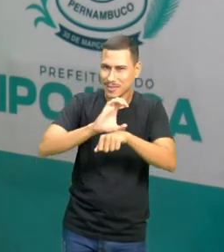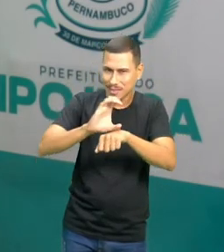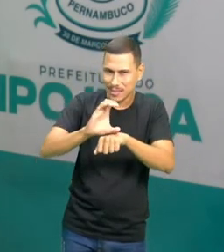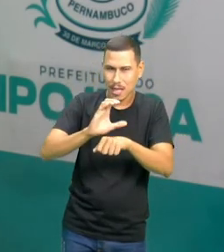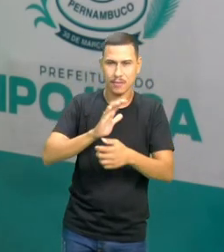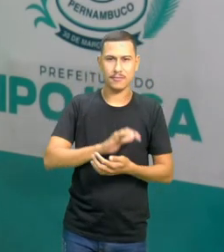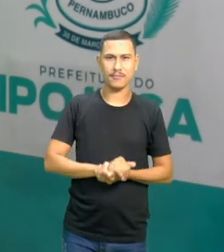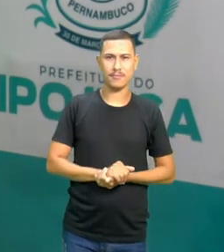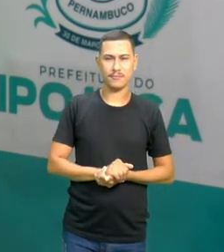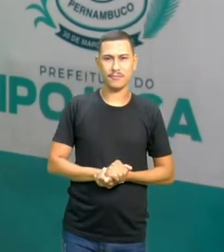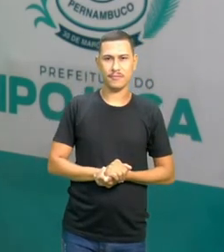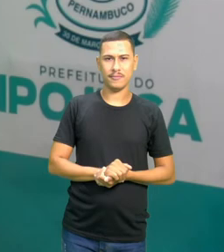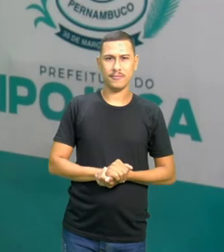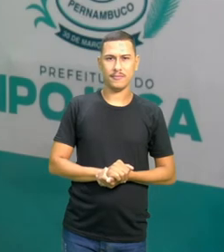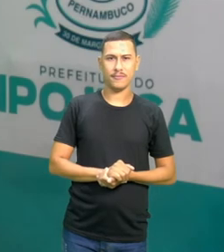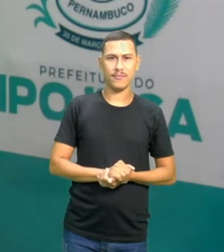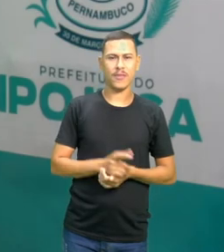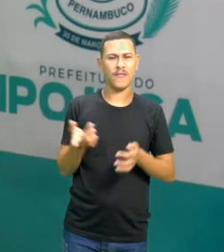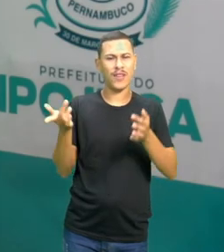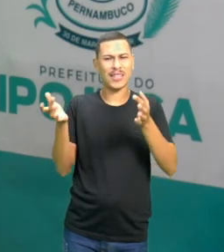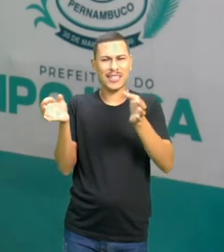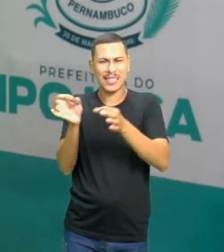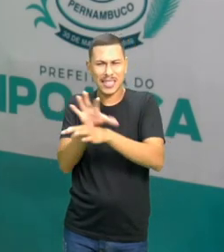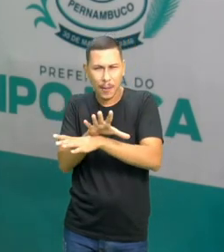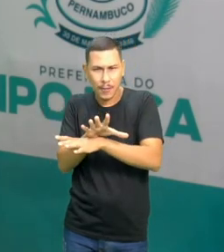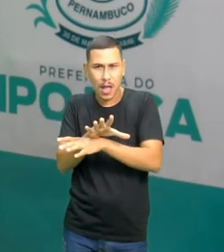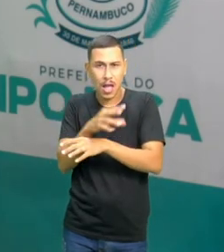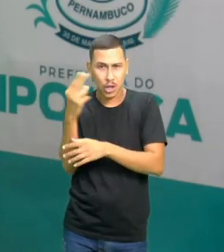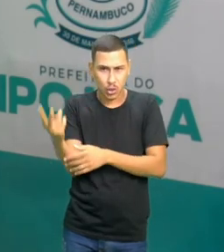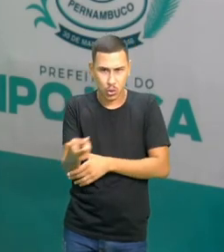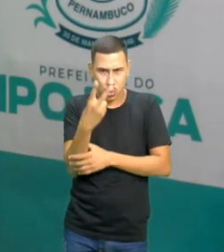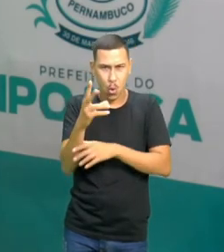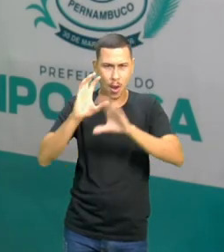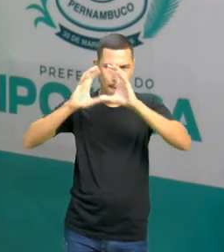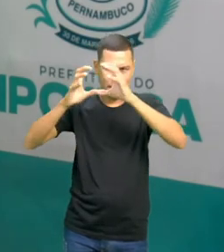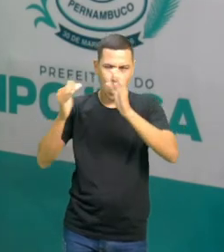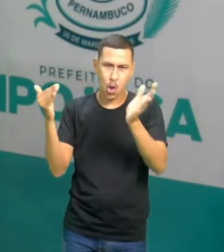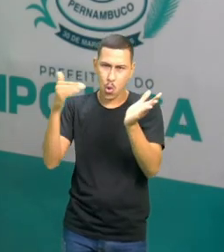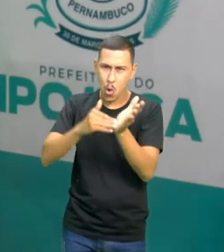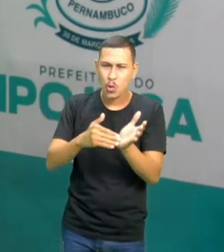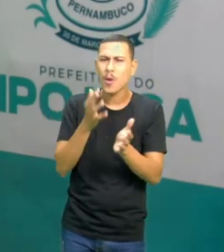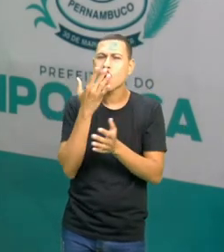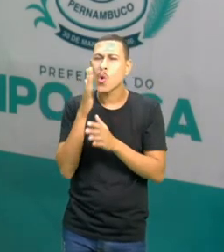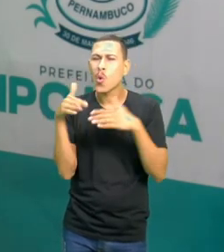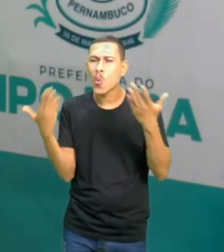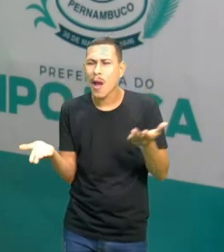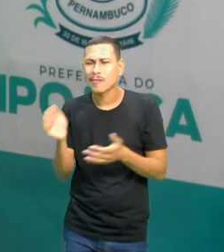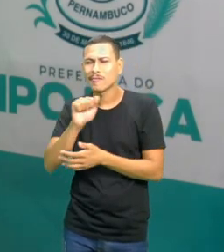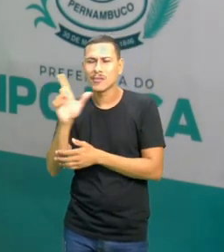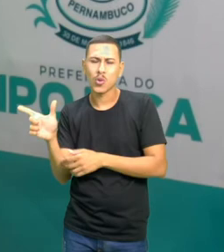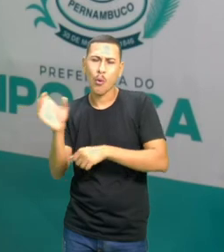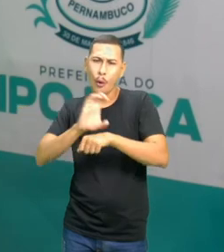cinza. Portanto, vai fechar as duas últimas com que cor? Azul ou cinza?